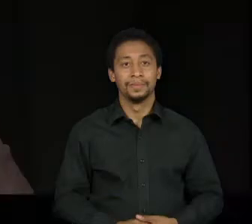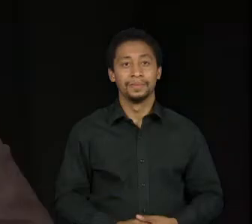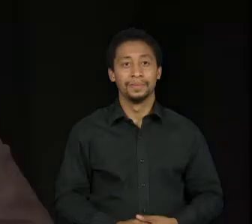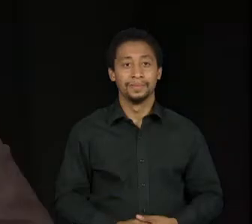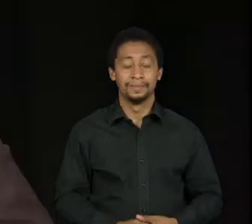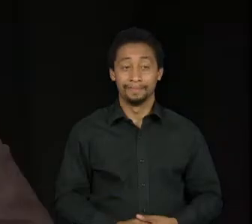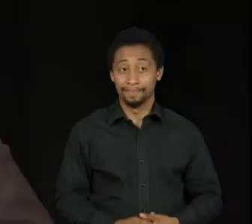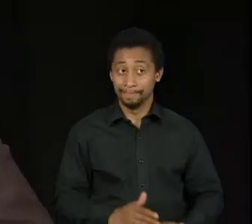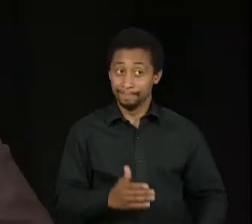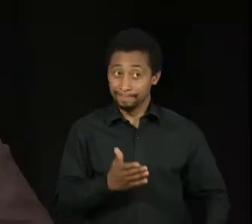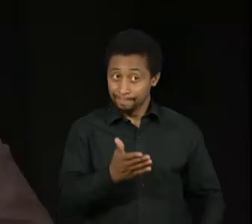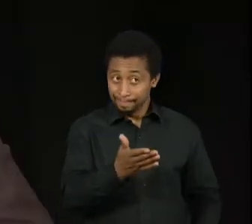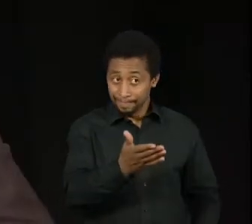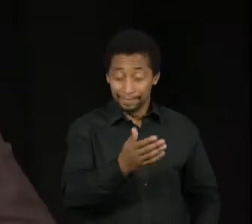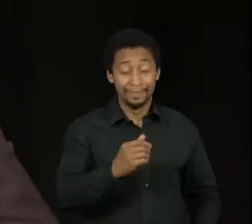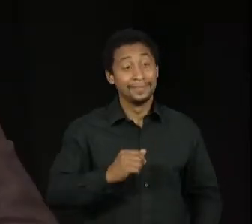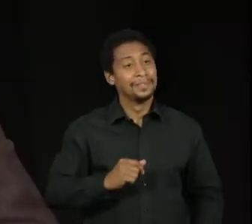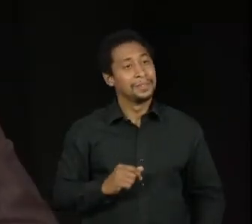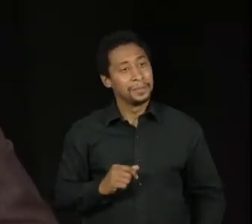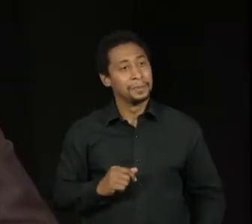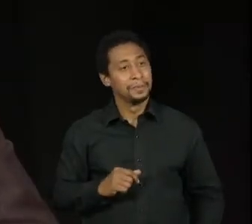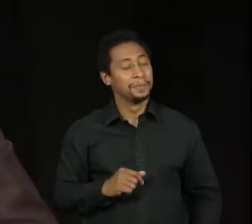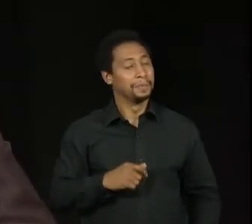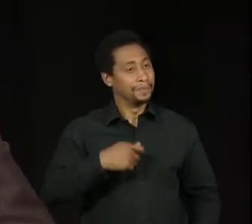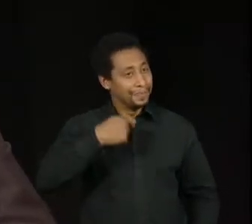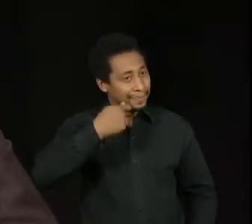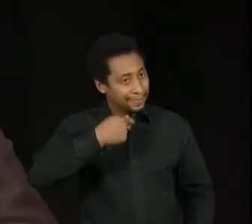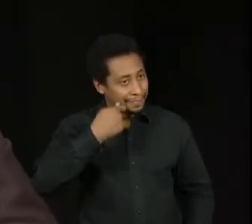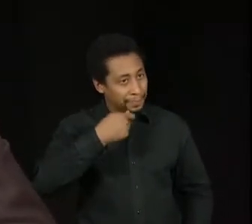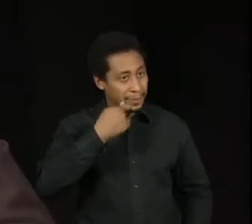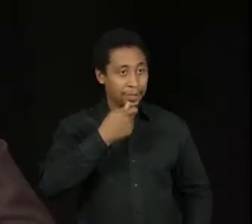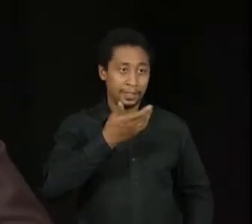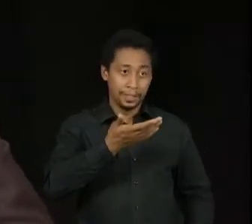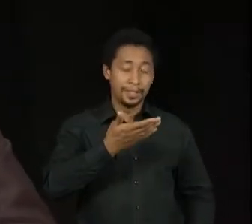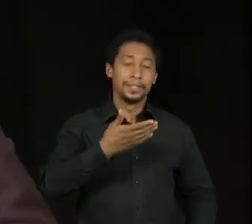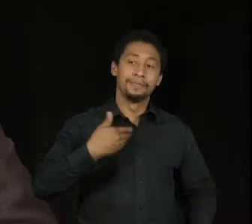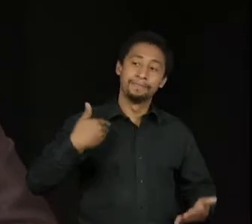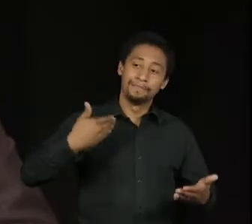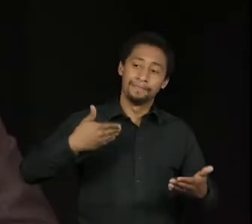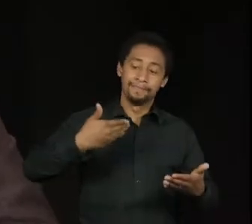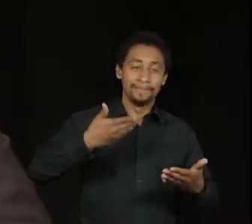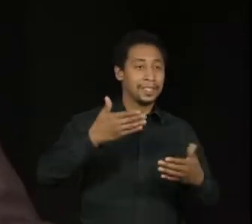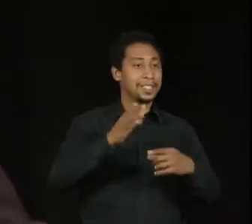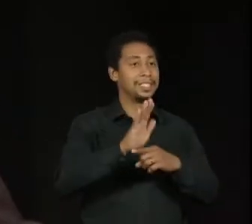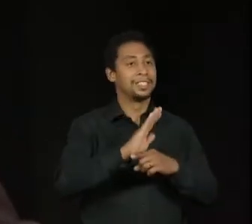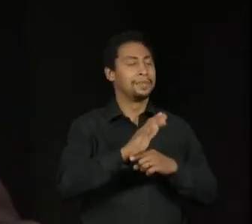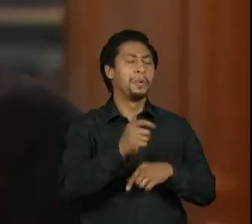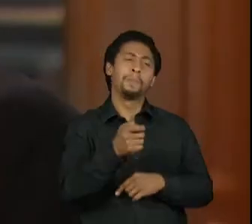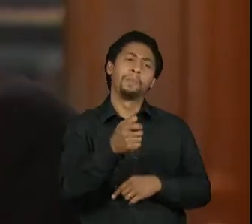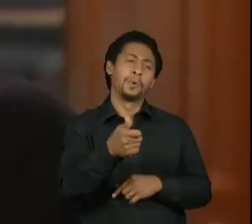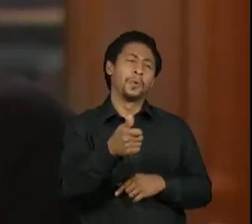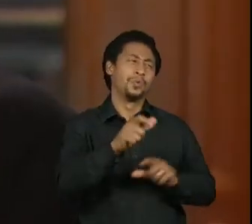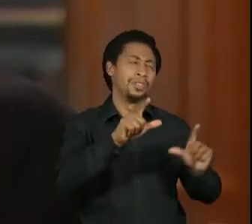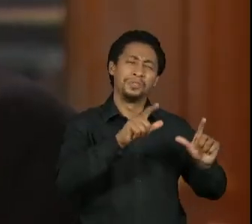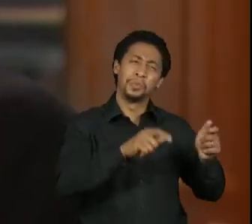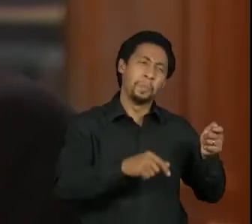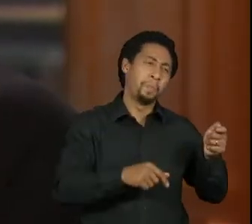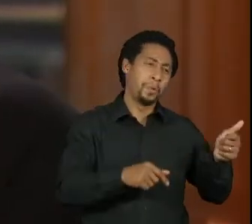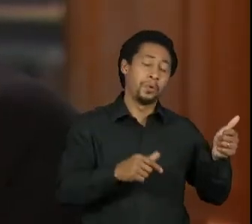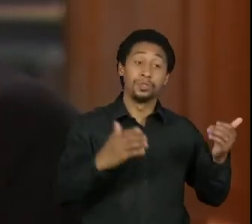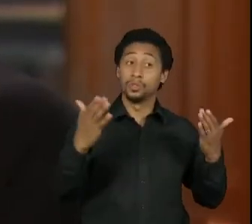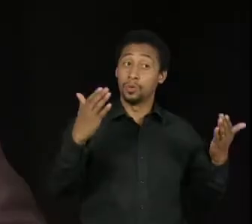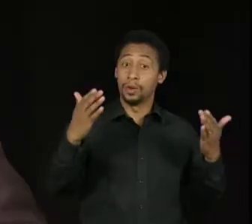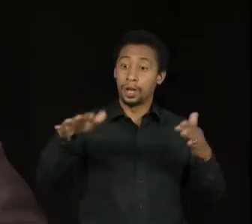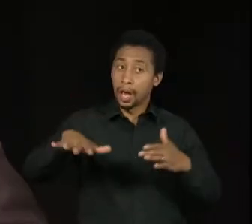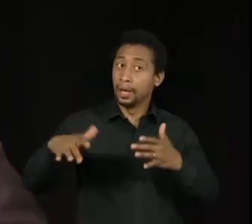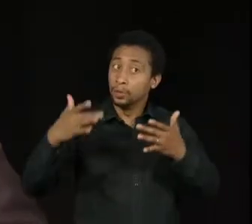se você é uma atriz que fez pouco cinema e televisão em comparação com o teatro